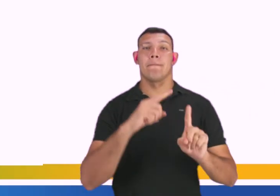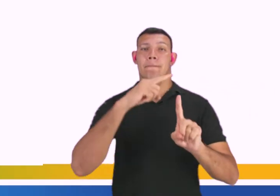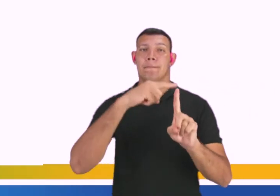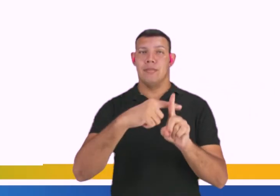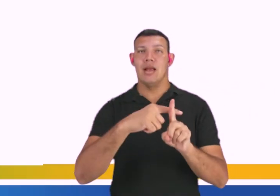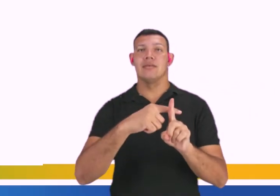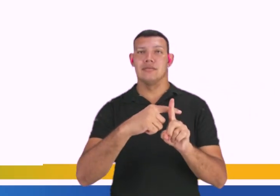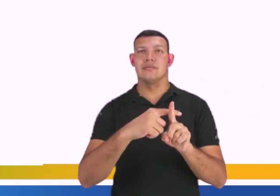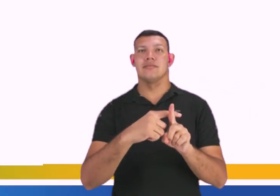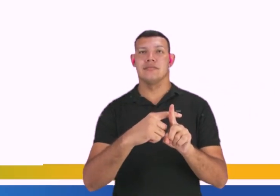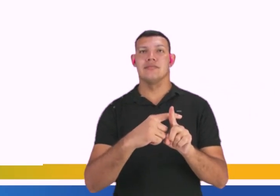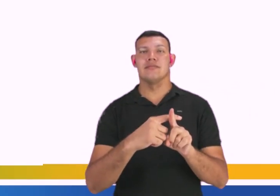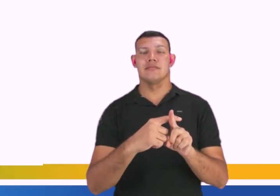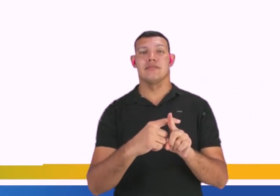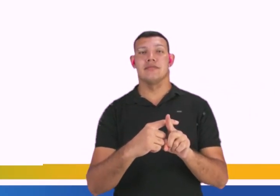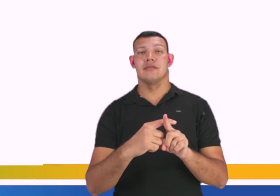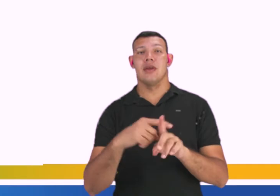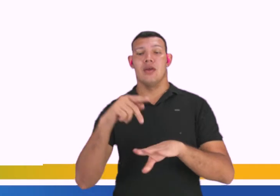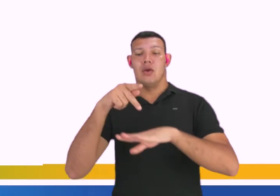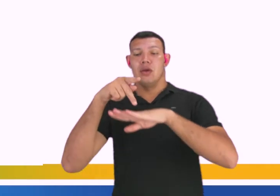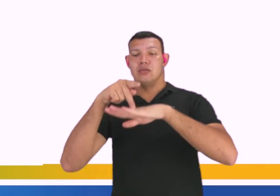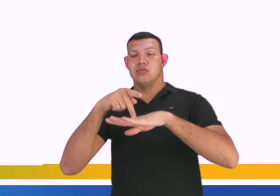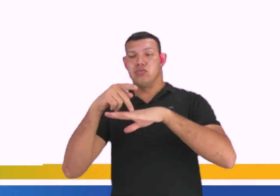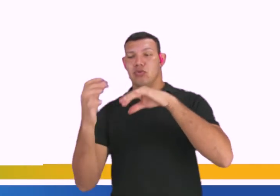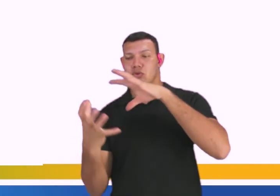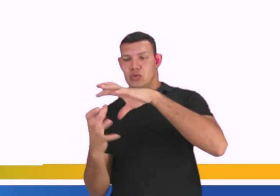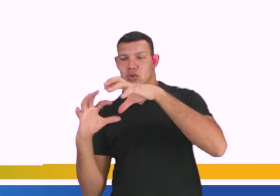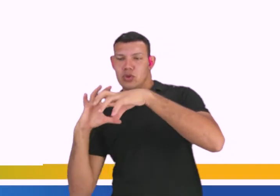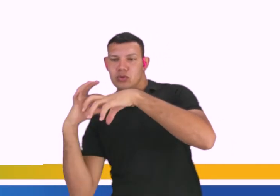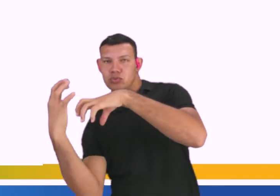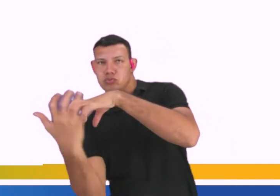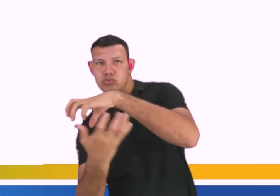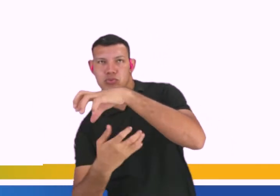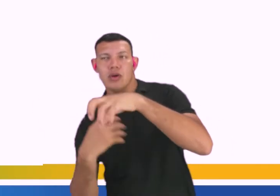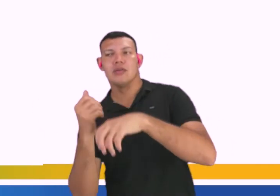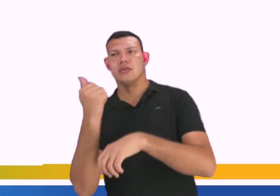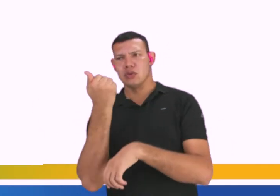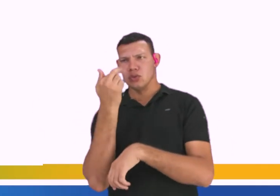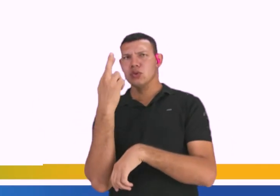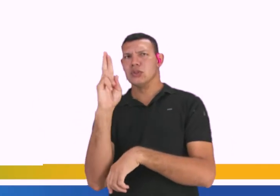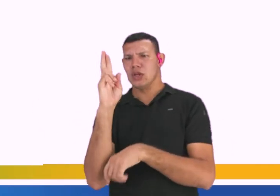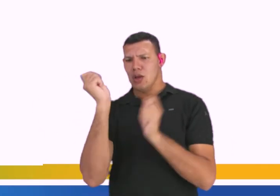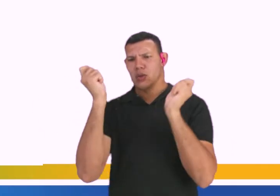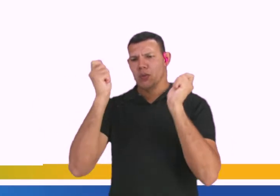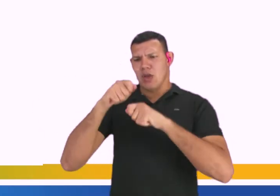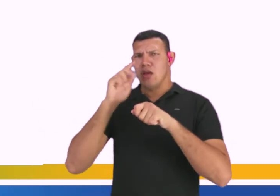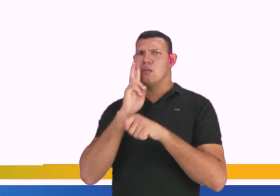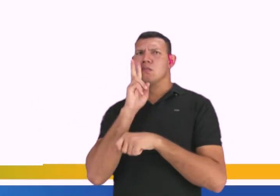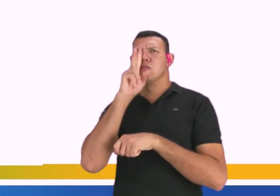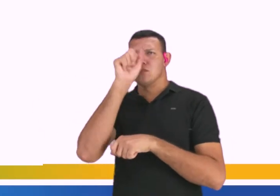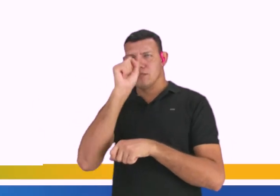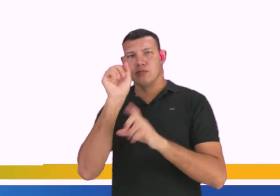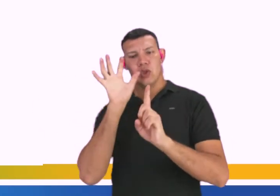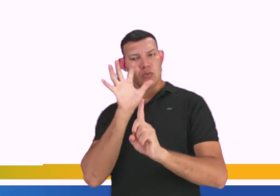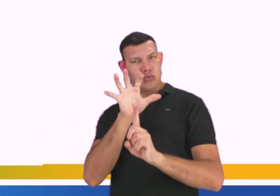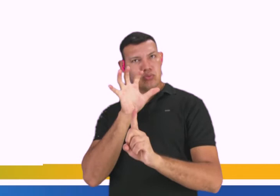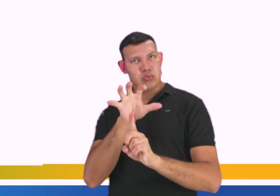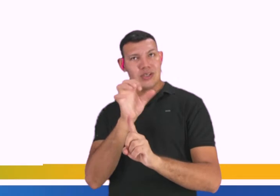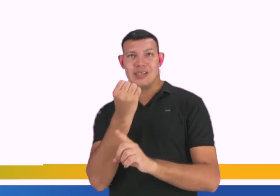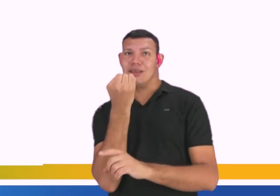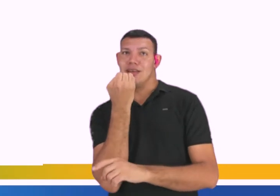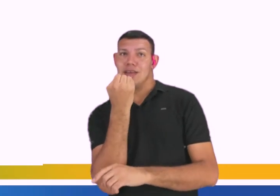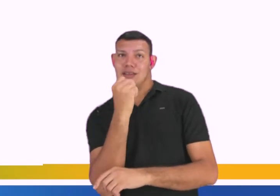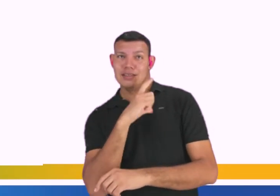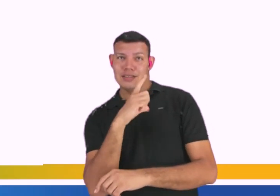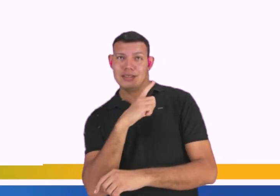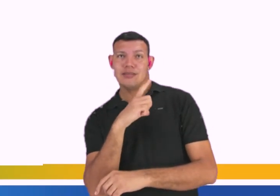Mas ainda vai somar com a pressão atmosférica. Por quê? Porque nós vimos que o próprio ar exerce força nos corpos. Então, se tem